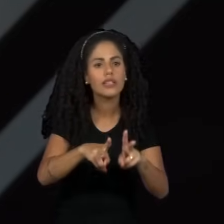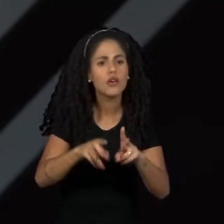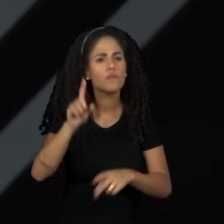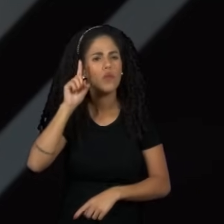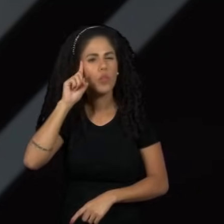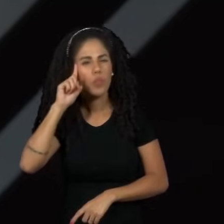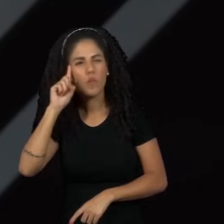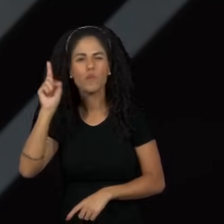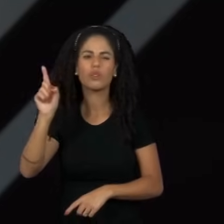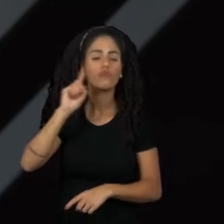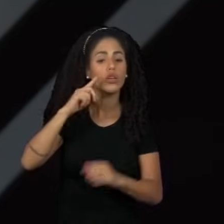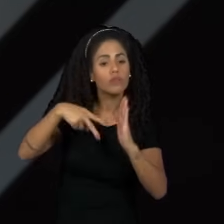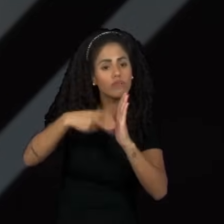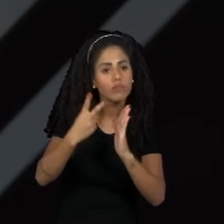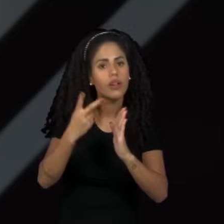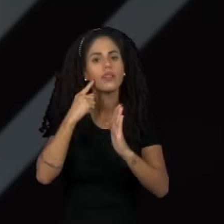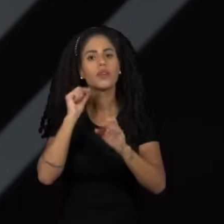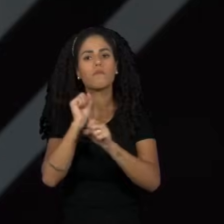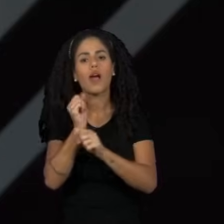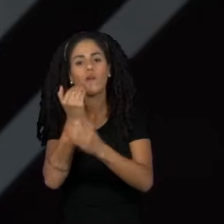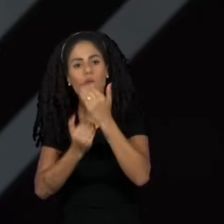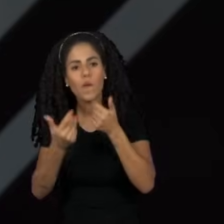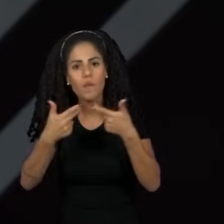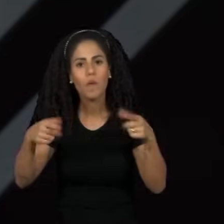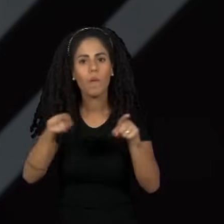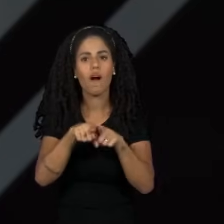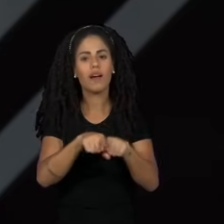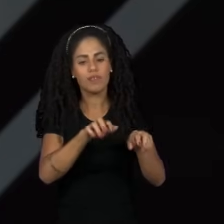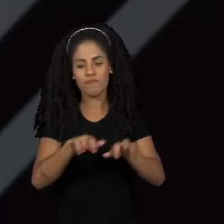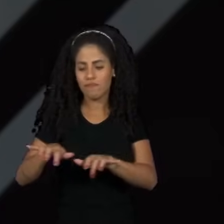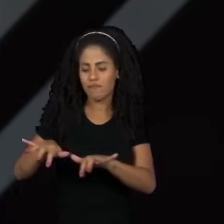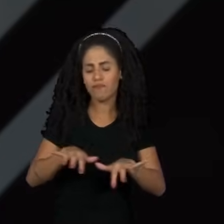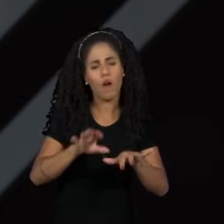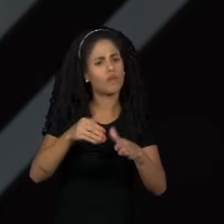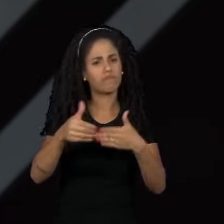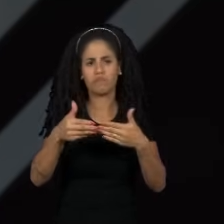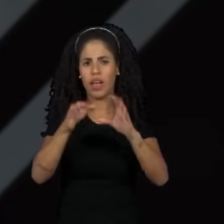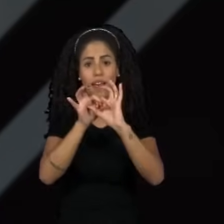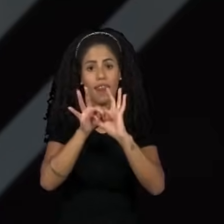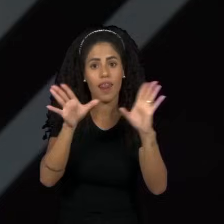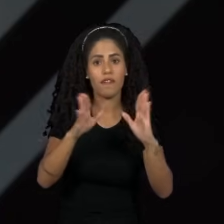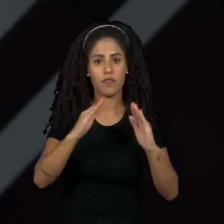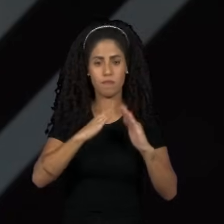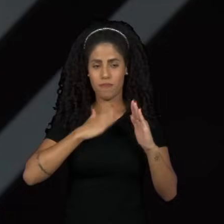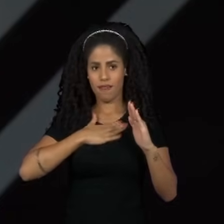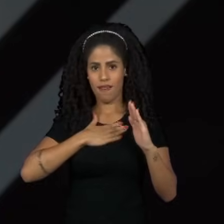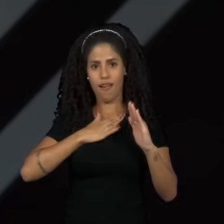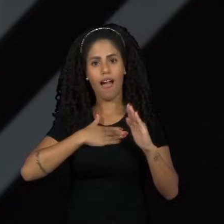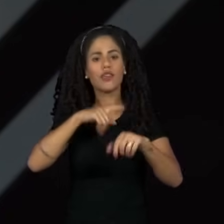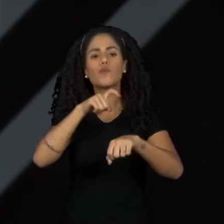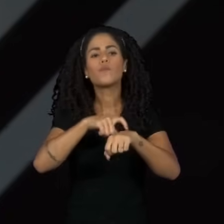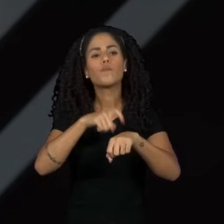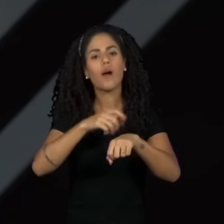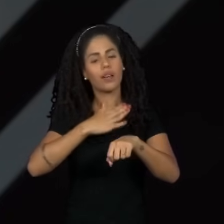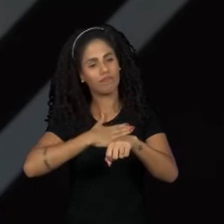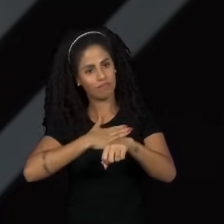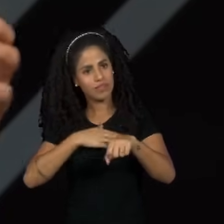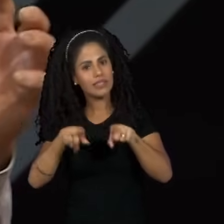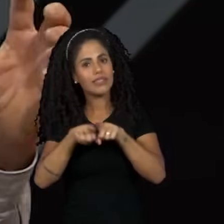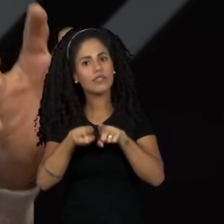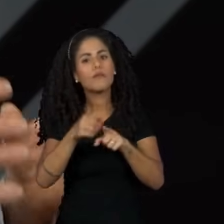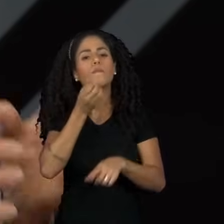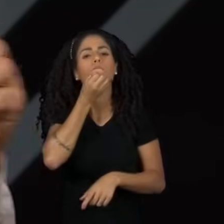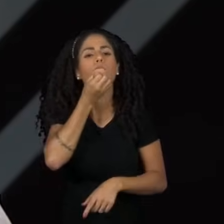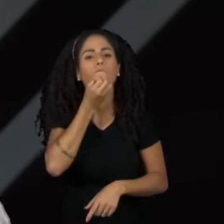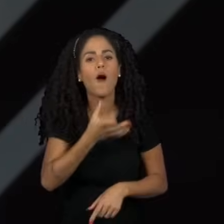para comer alguma coisa, e tocar piano, alguma coisa. Seja, uns momentos, mas fora